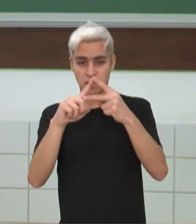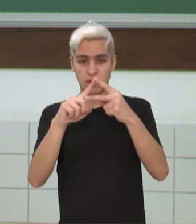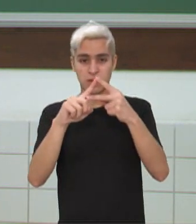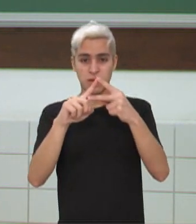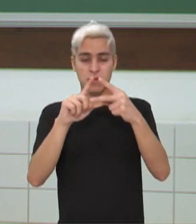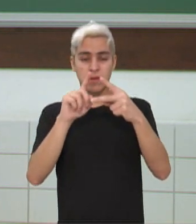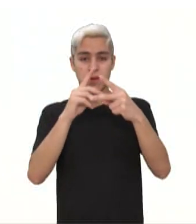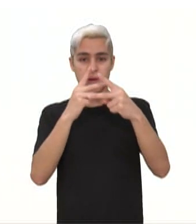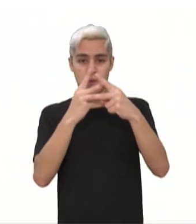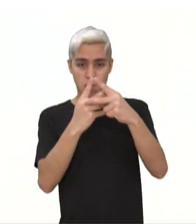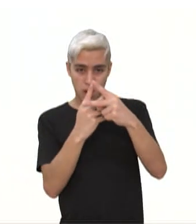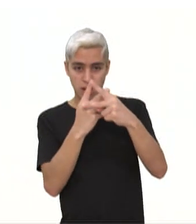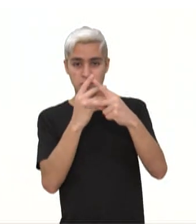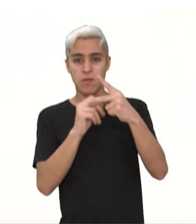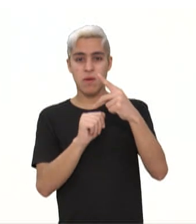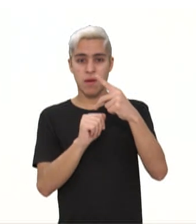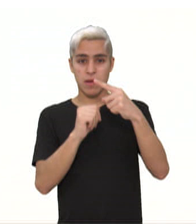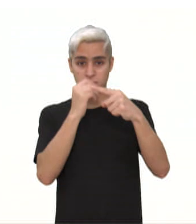eu volto com a solução.